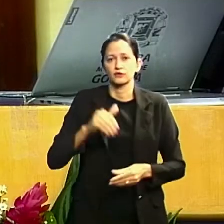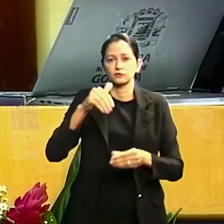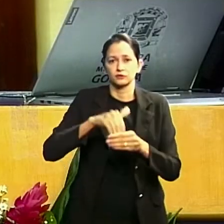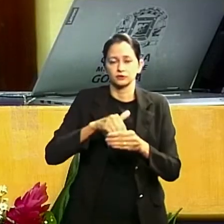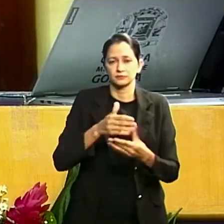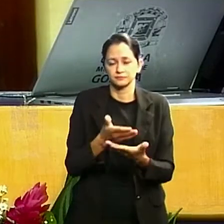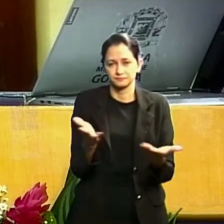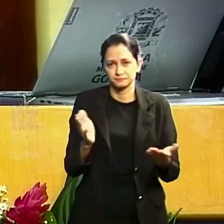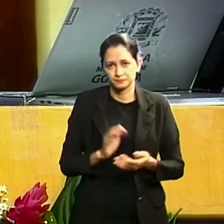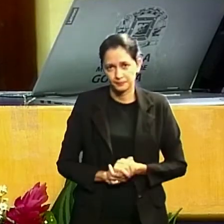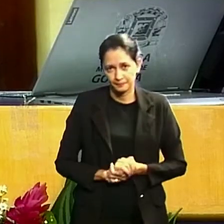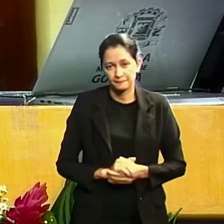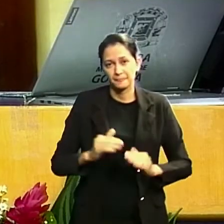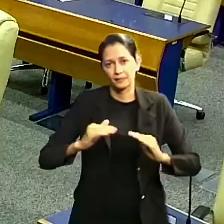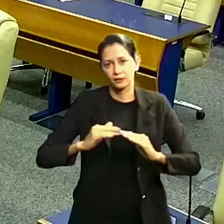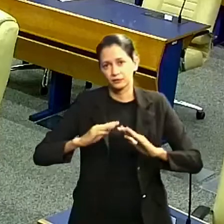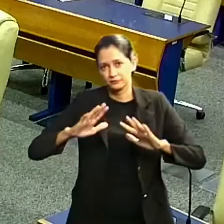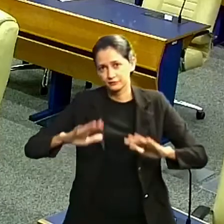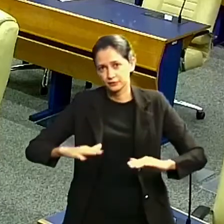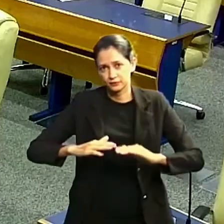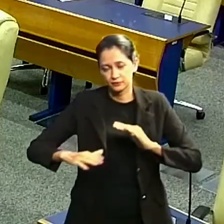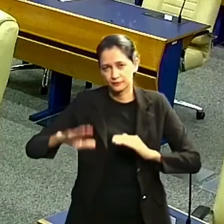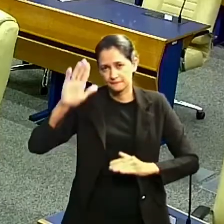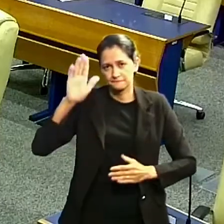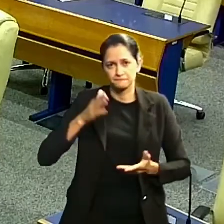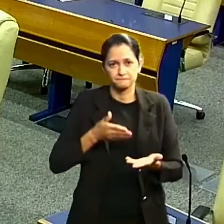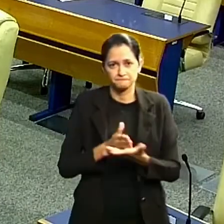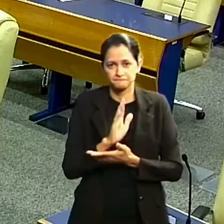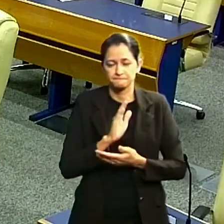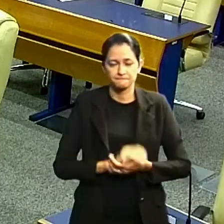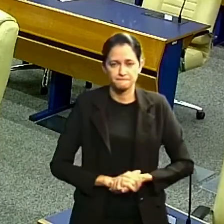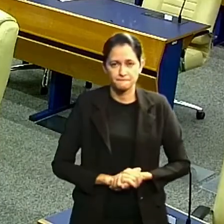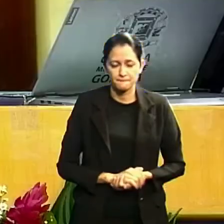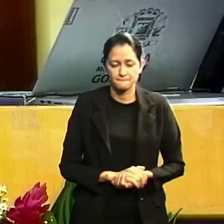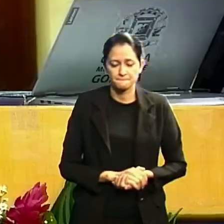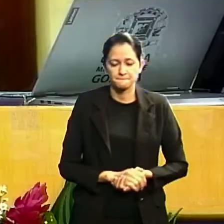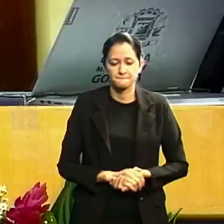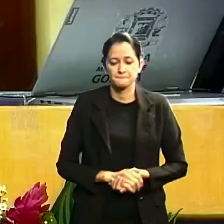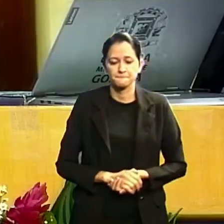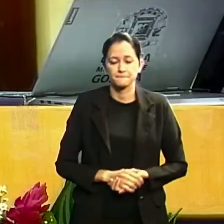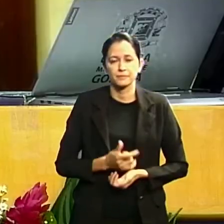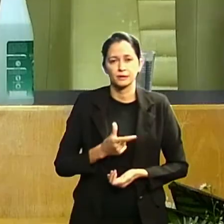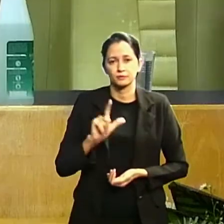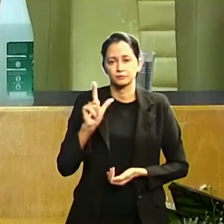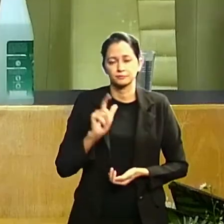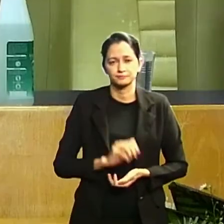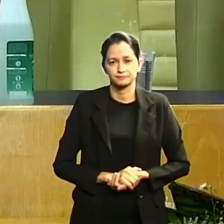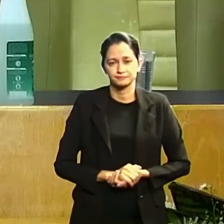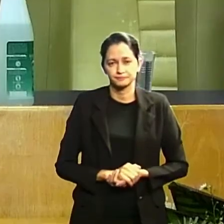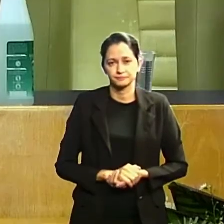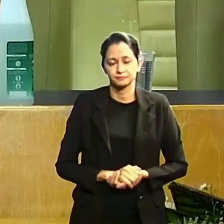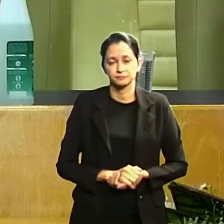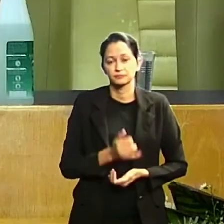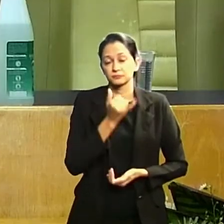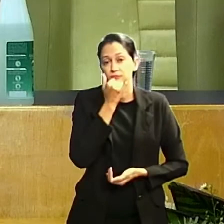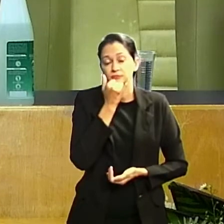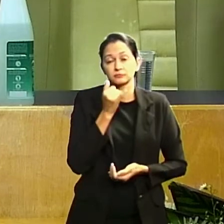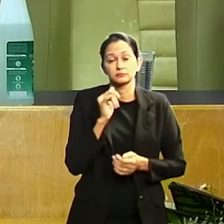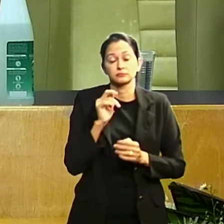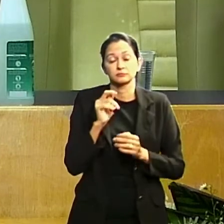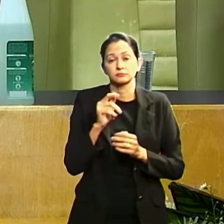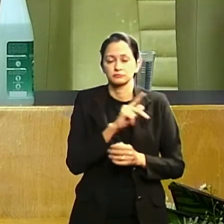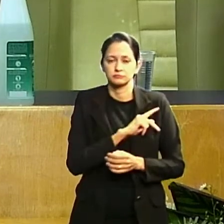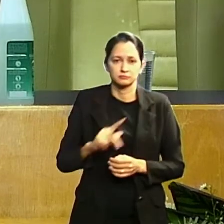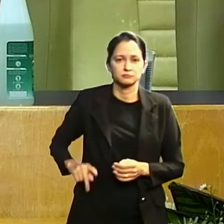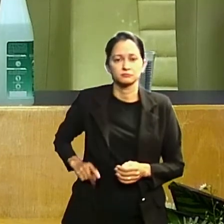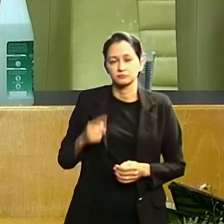Em votação. Favoráveis, permaneçam como estão, contrários, se manifestem. Aprovado o projeto. Próximo. Senhor presidente, peço a Vossa Excelência autorização para